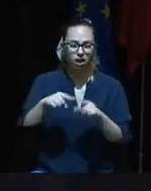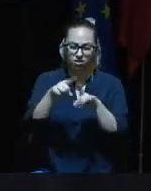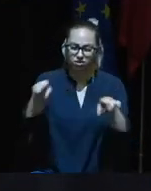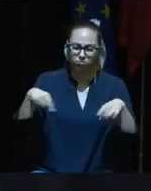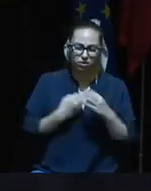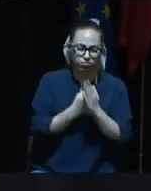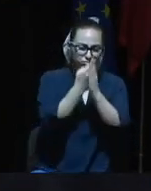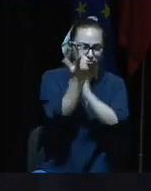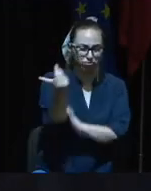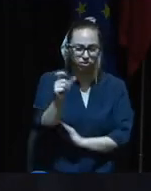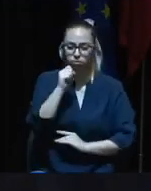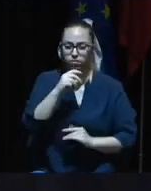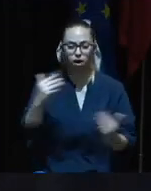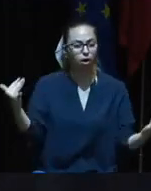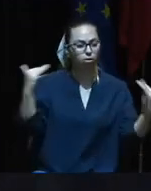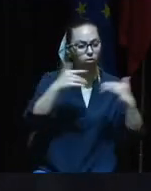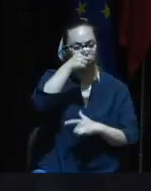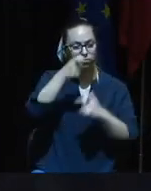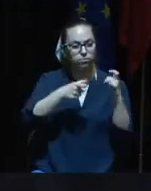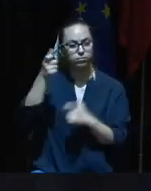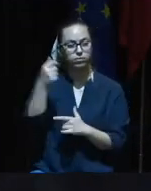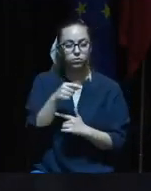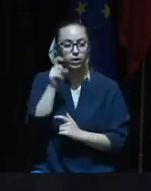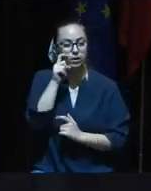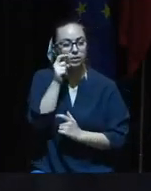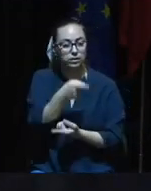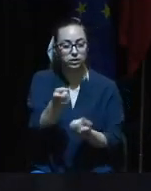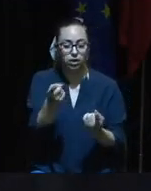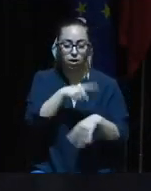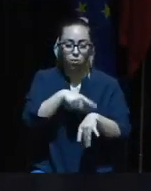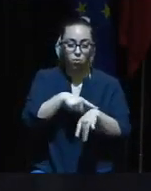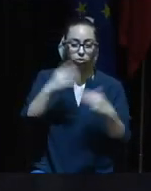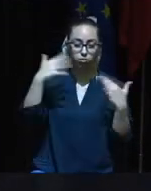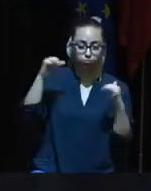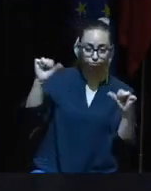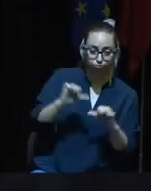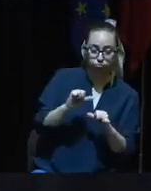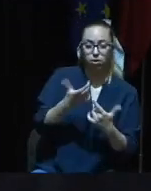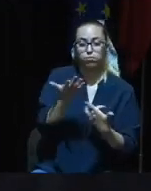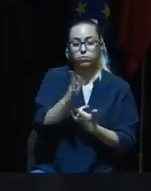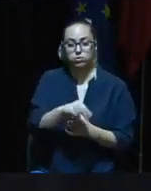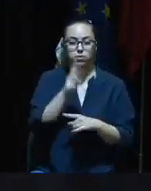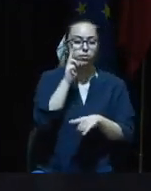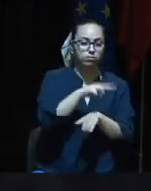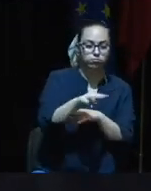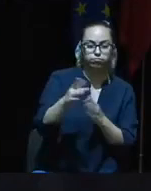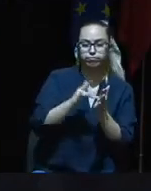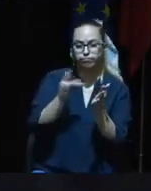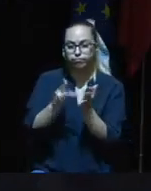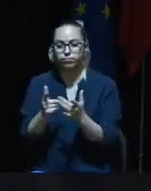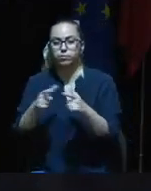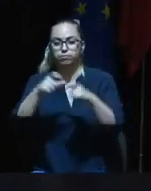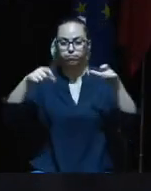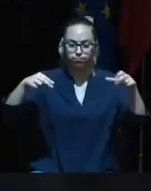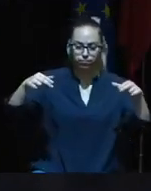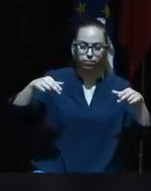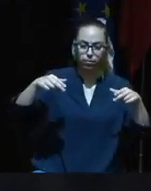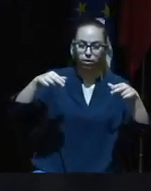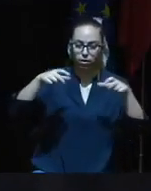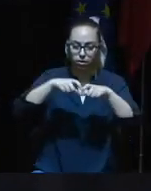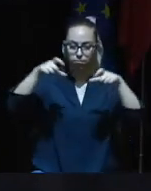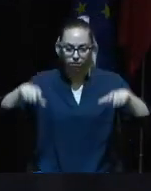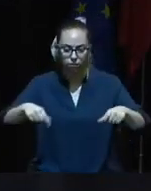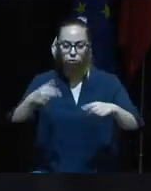muitos espaços em Lisboa que podem receber pessoas e serviço aguardar nas horas de maior calor como bibliotecas museus pavilhões piscinas municipais